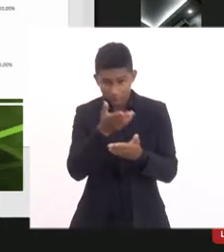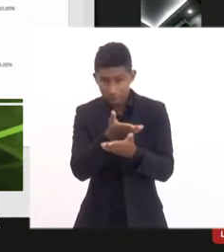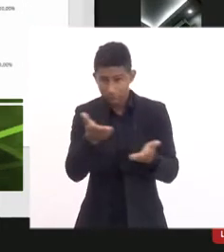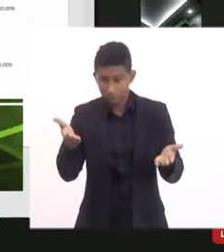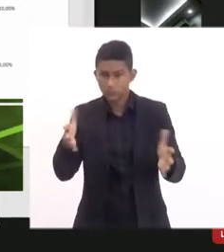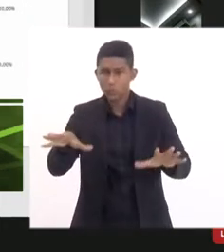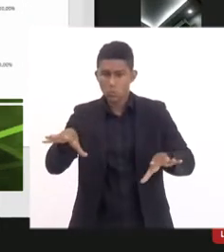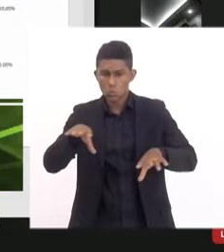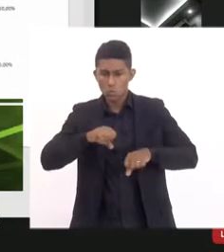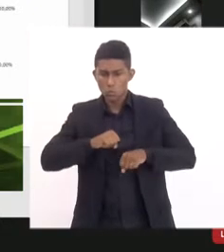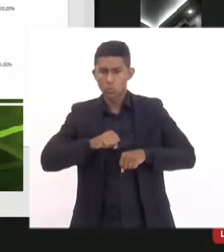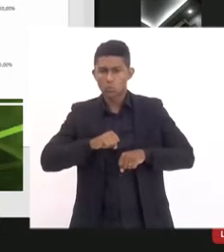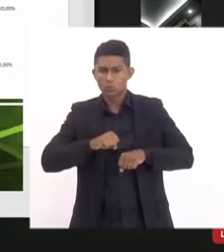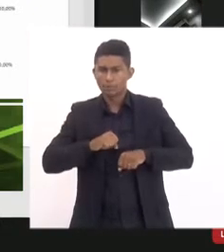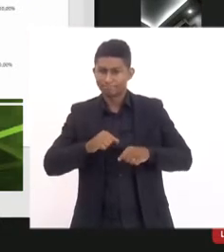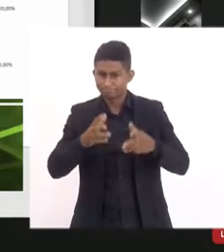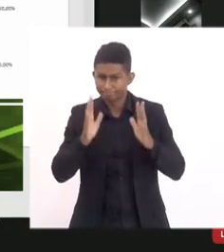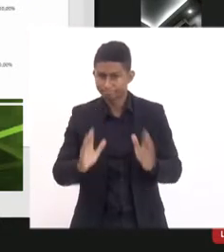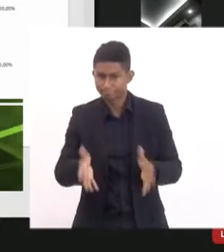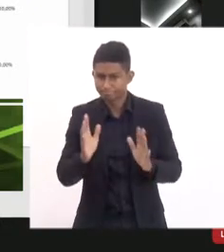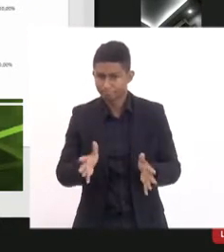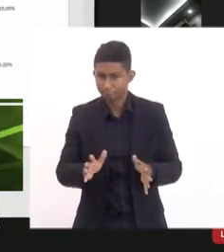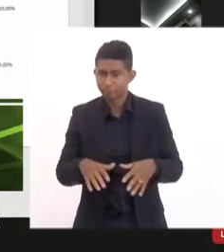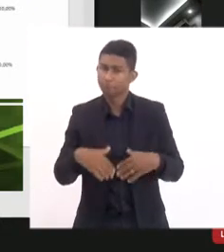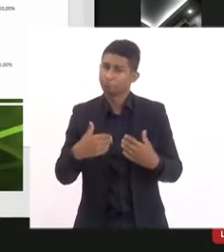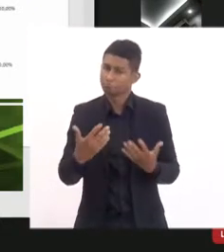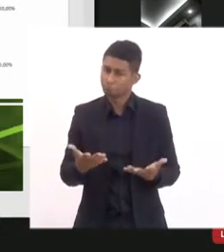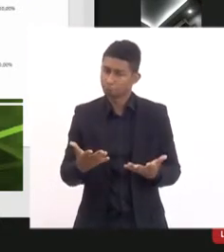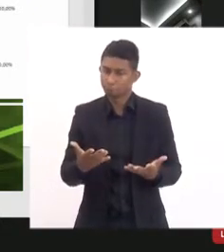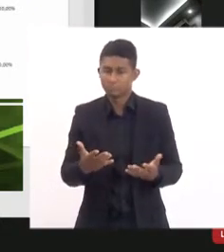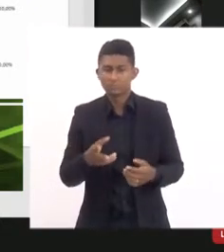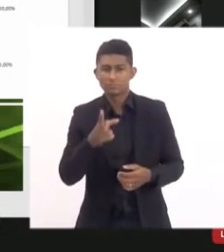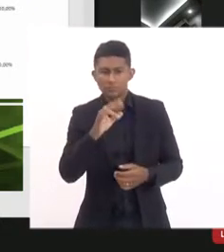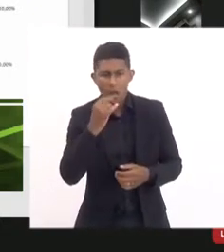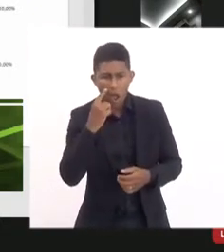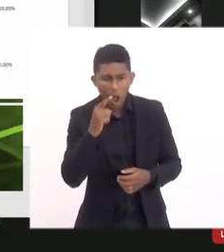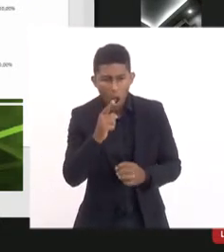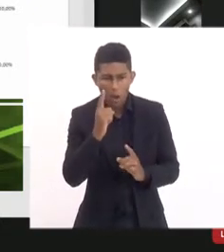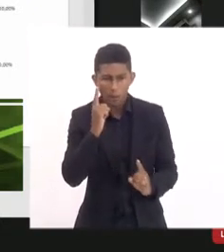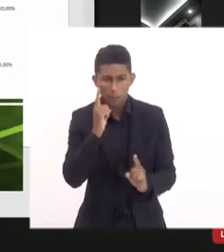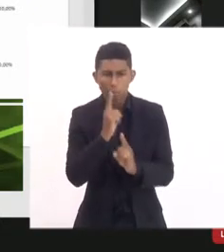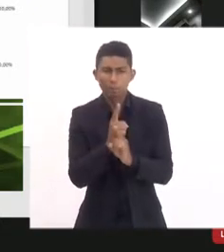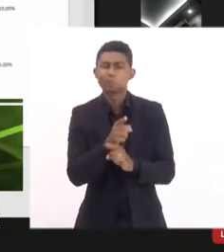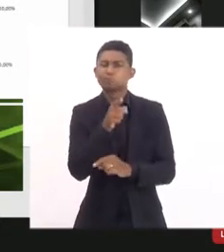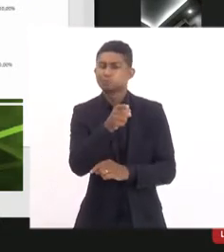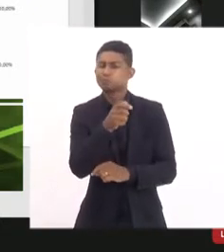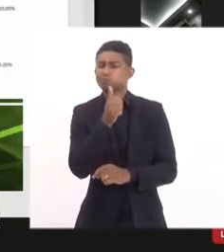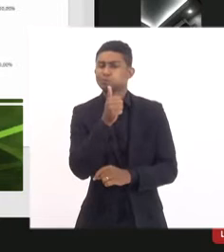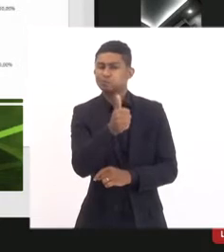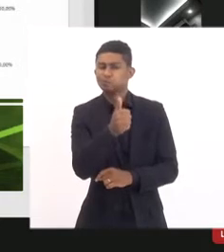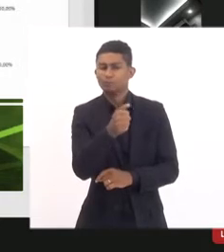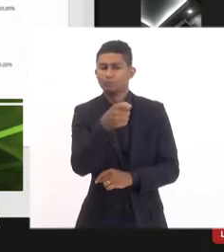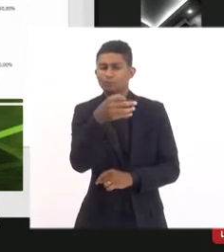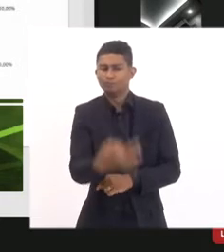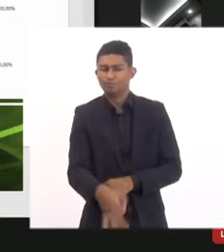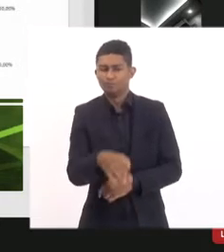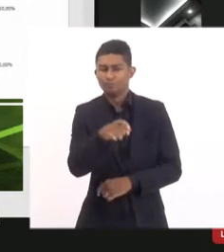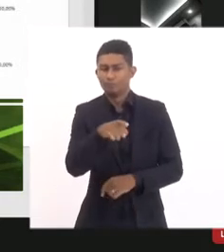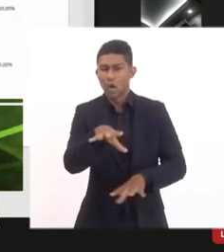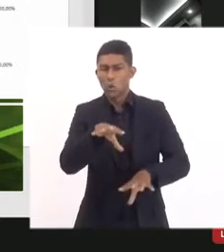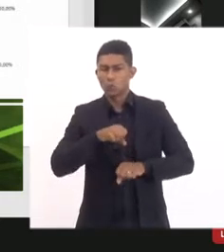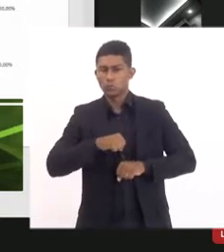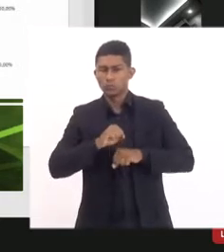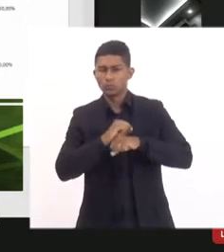na unidade de saúde. Então, a probabilidade de você ter uma positividade maior pelo PCR, né, ela, em relação,